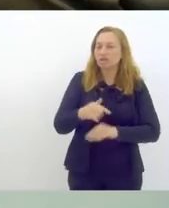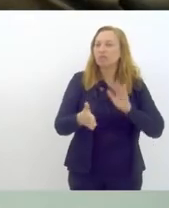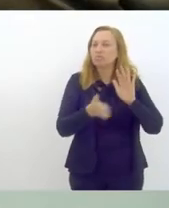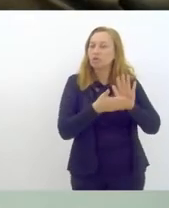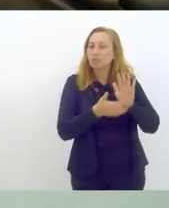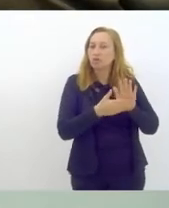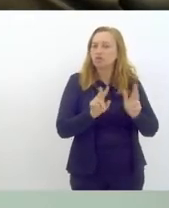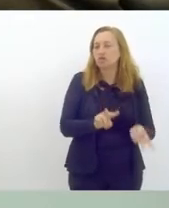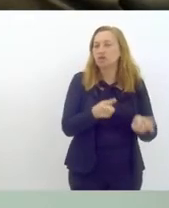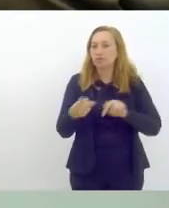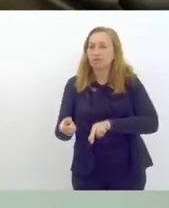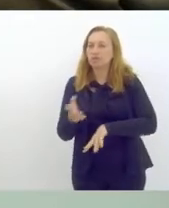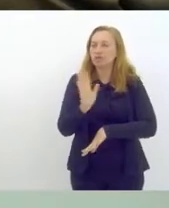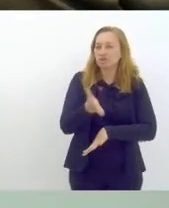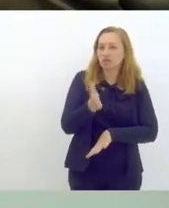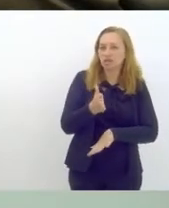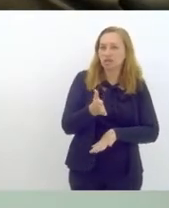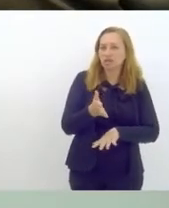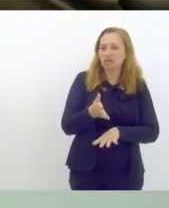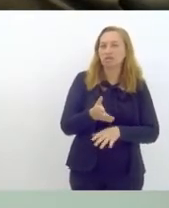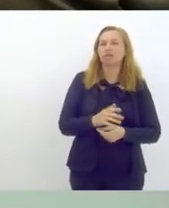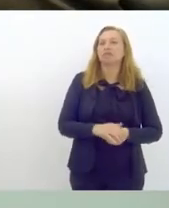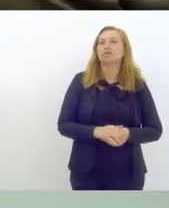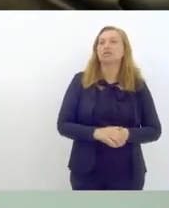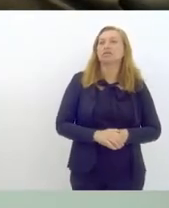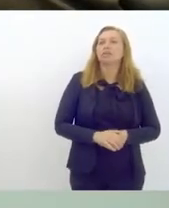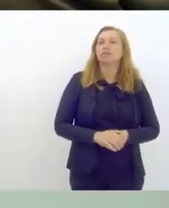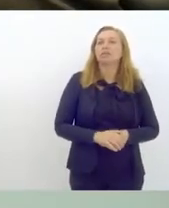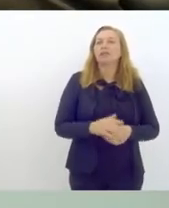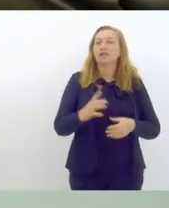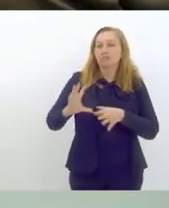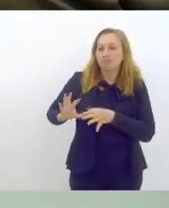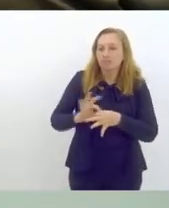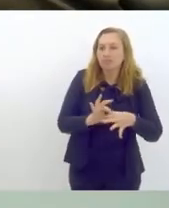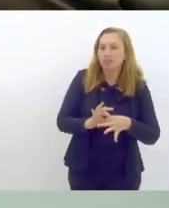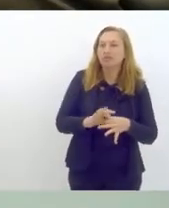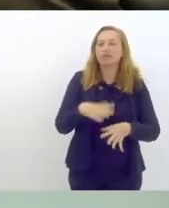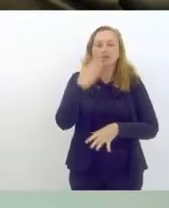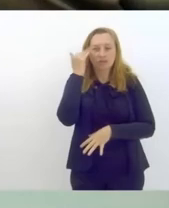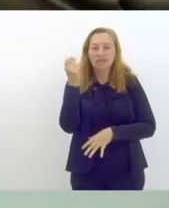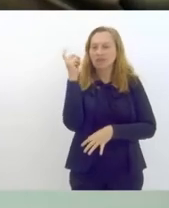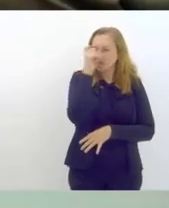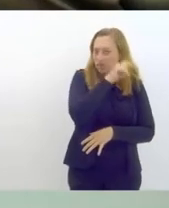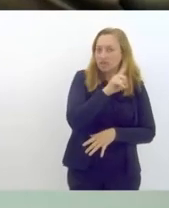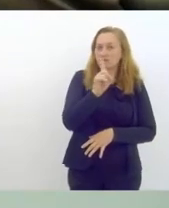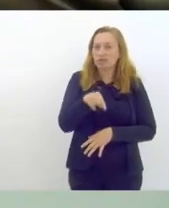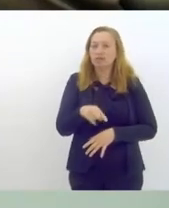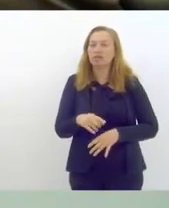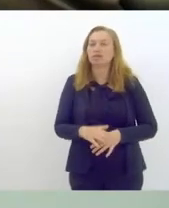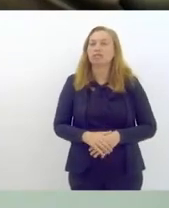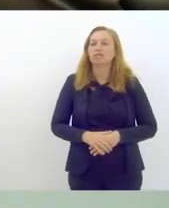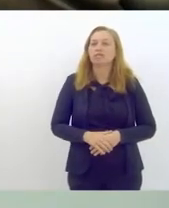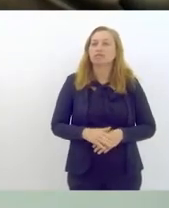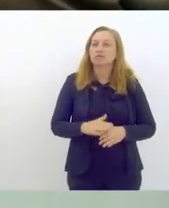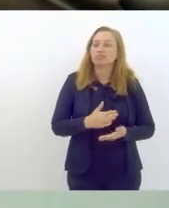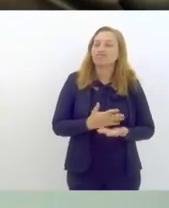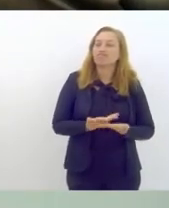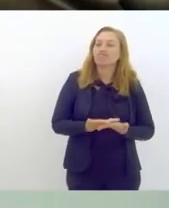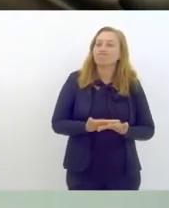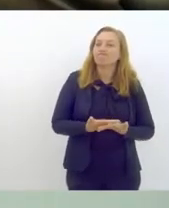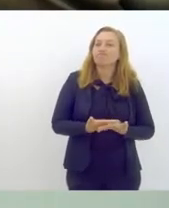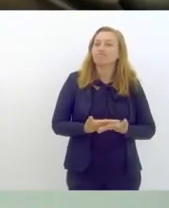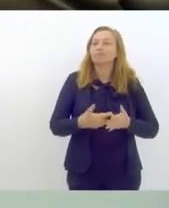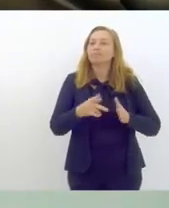propostas que já estão em andamento. Porque o engajamento, eu sei que é uma coisa difícil, né? A gente, inicialmente,